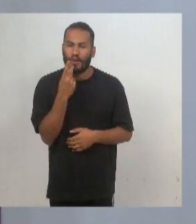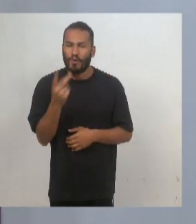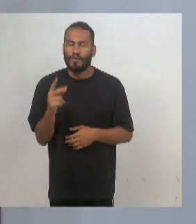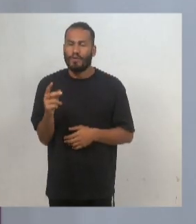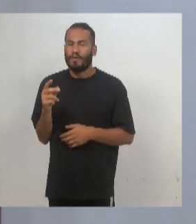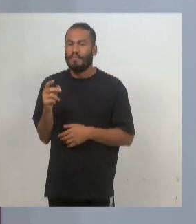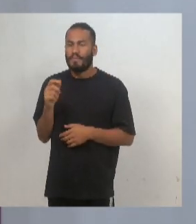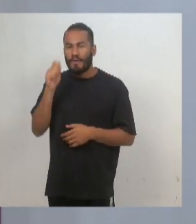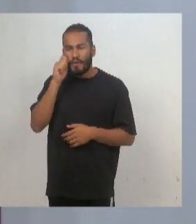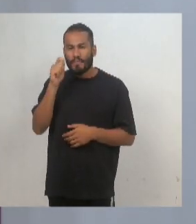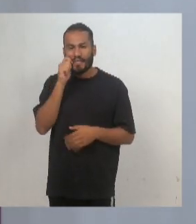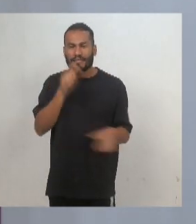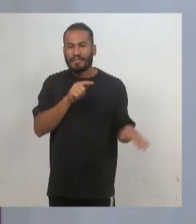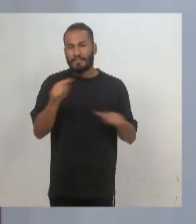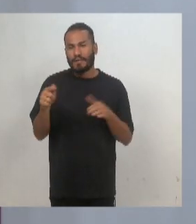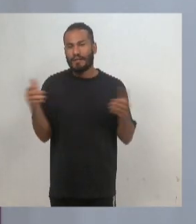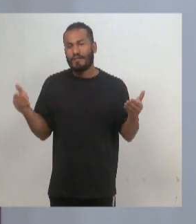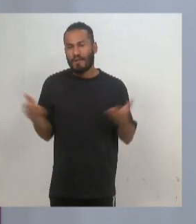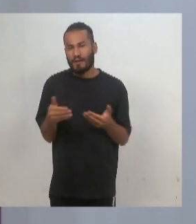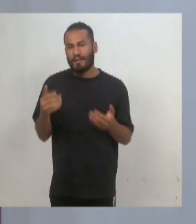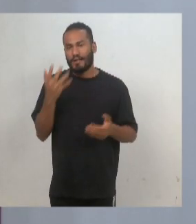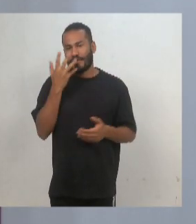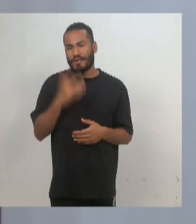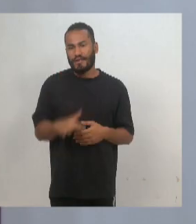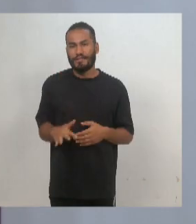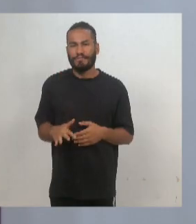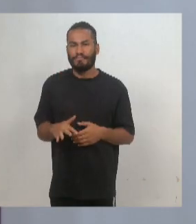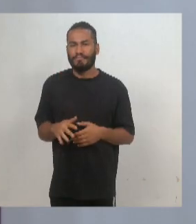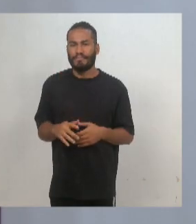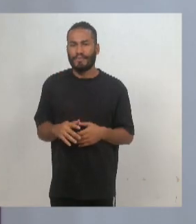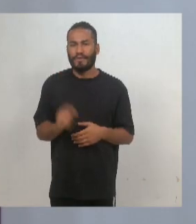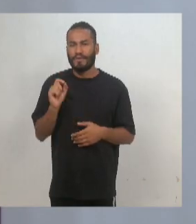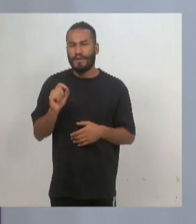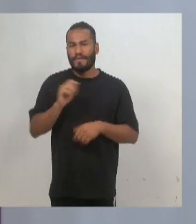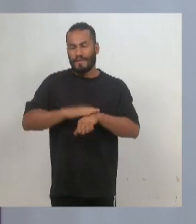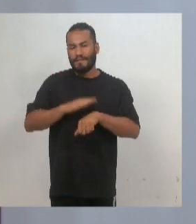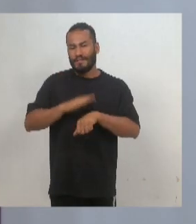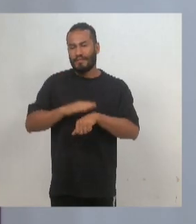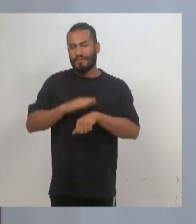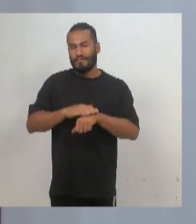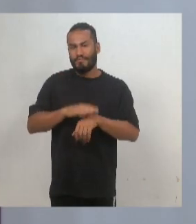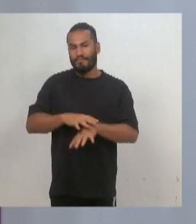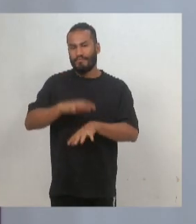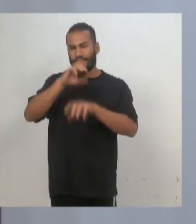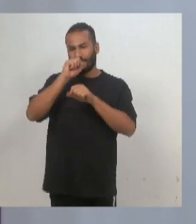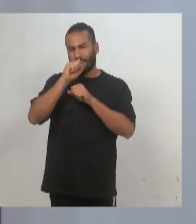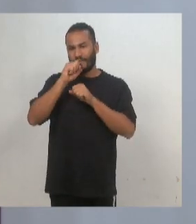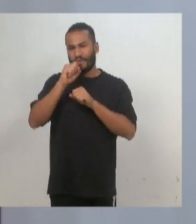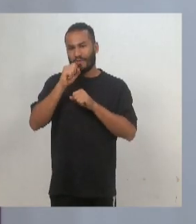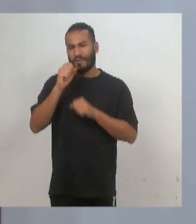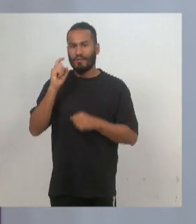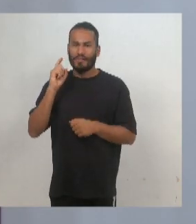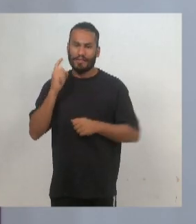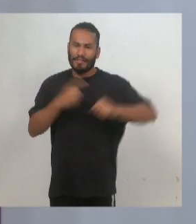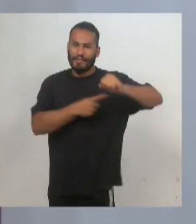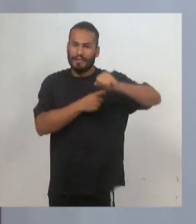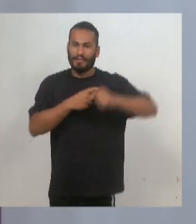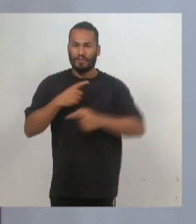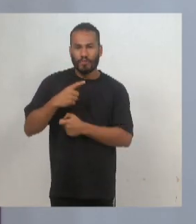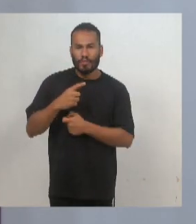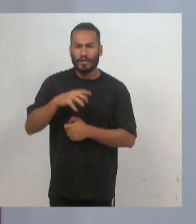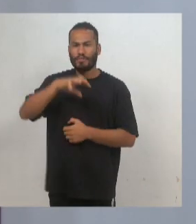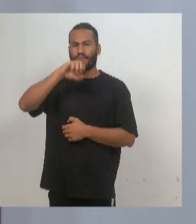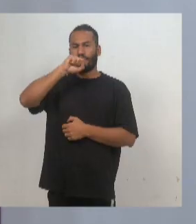vereador Almir também essa semana, né, da criança que acabou fazendo a inalação de um desodorante, a